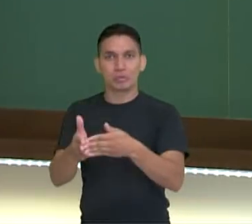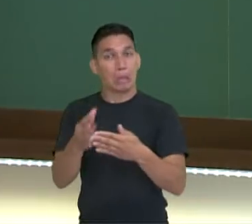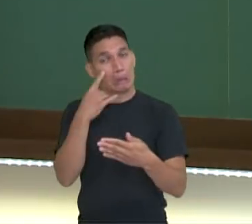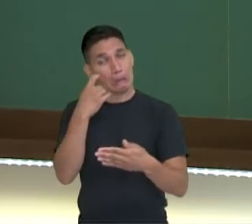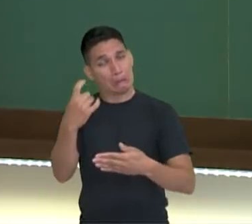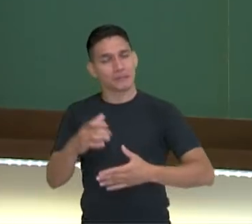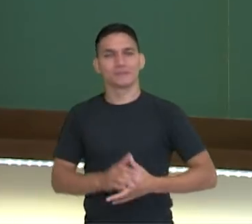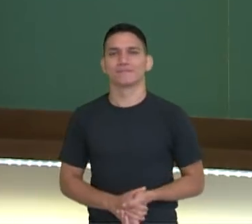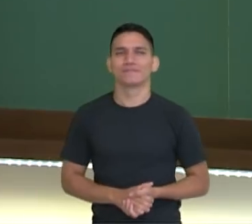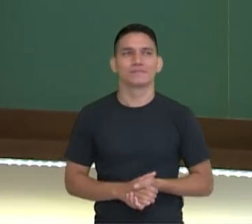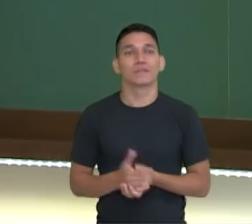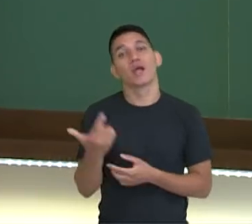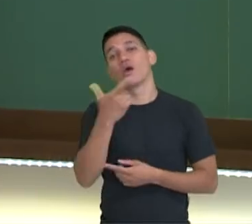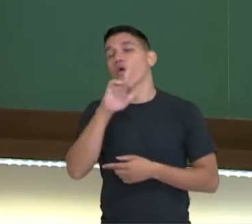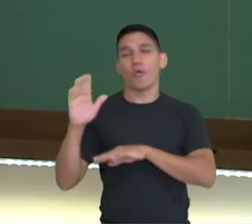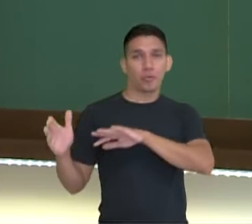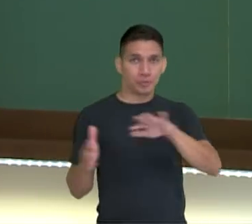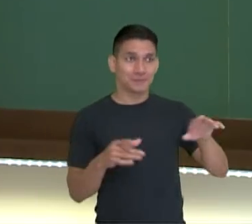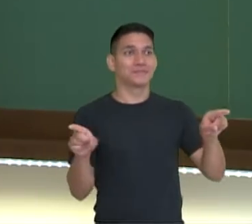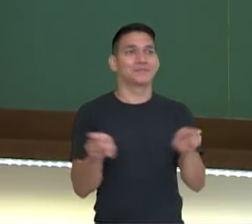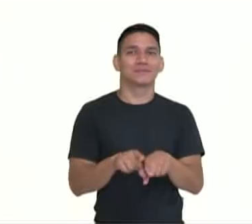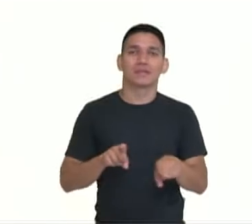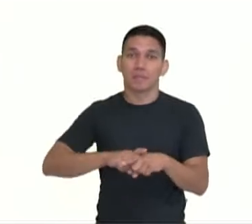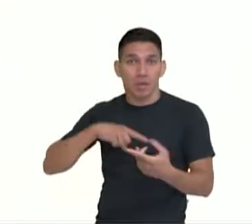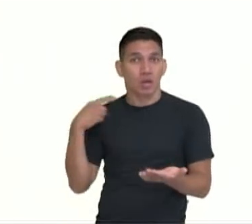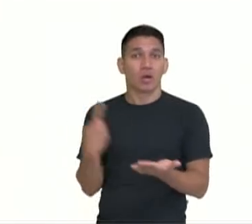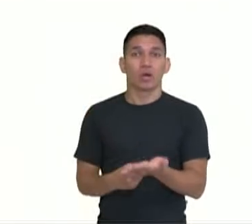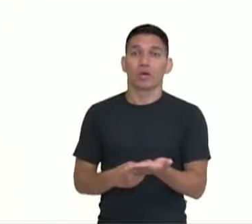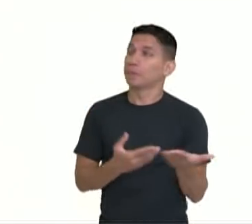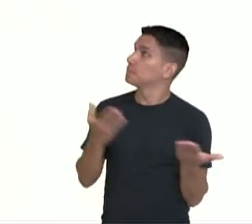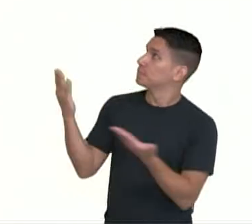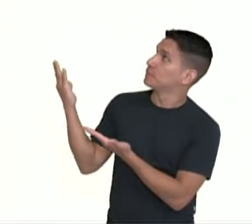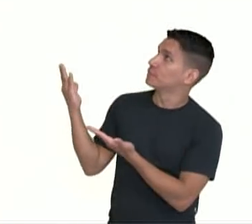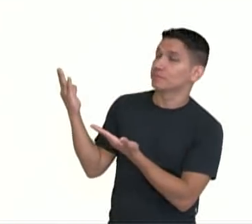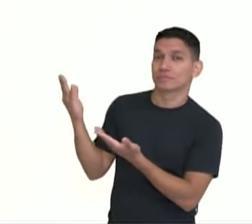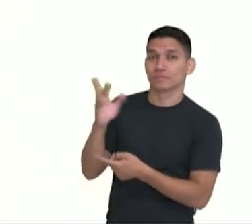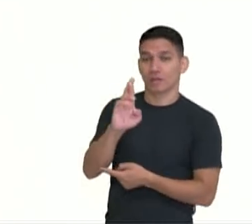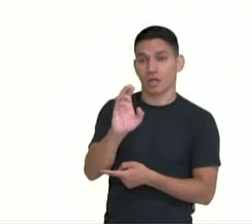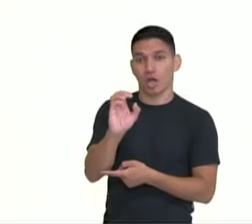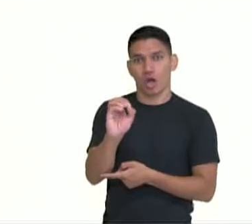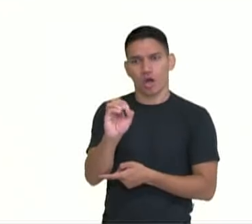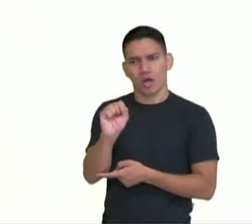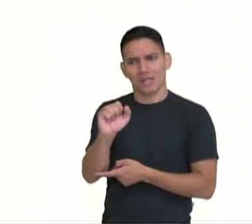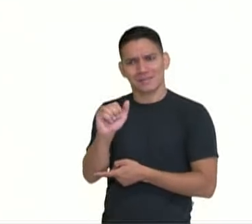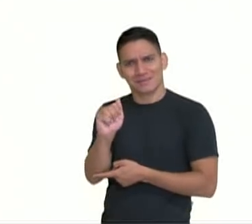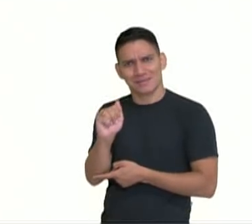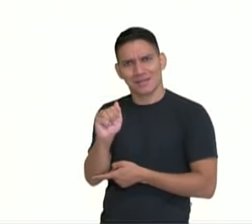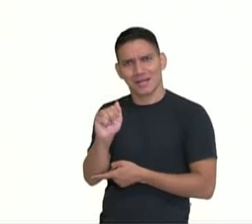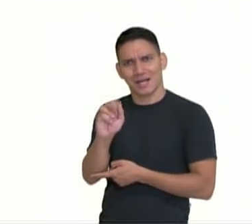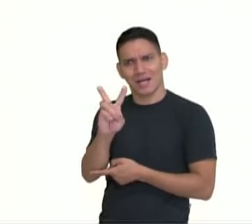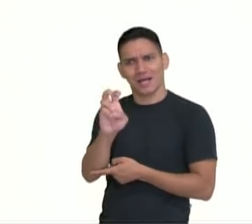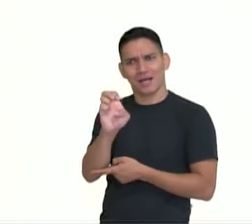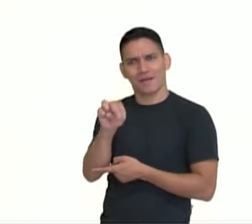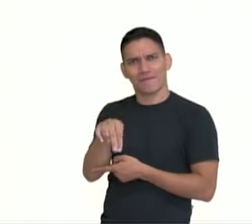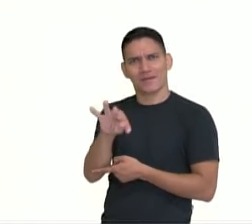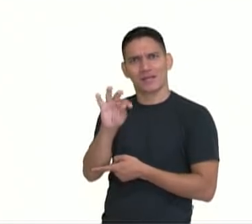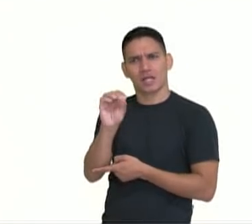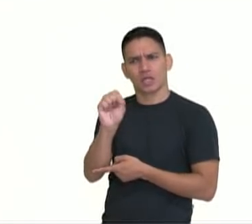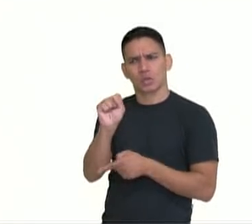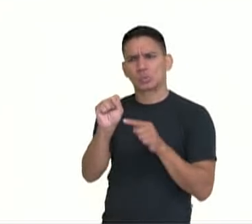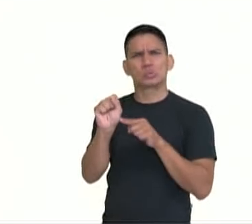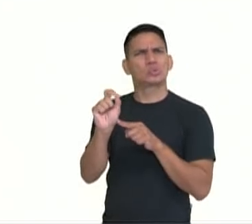E depois nós vamos ter o estabelecimento ali da rosa dos ventos, que é esse conjunto de